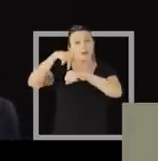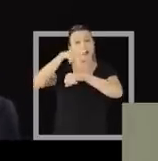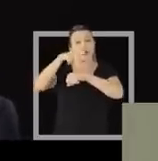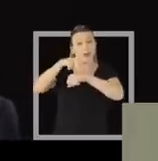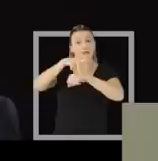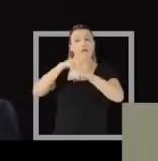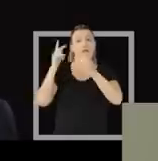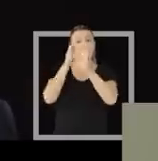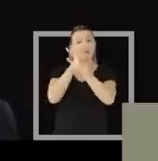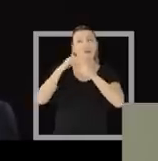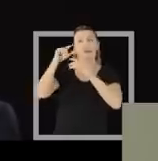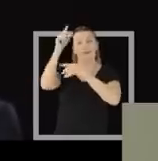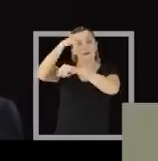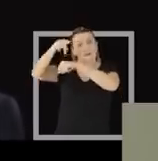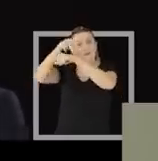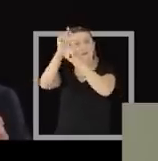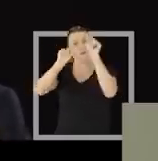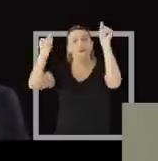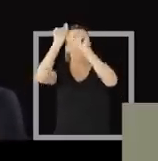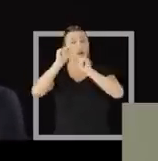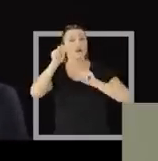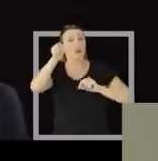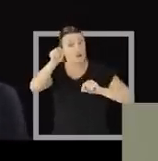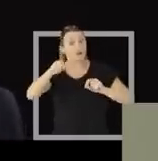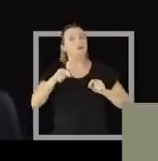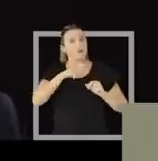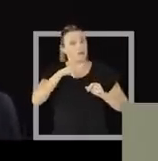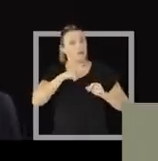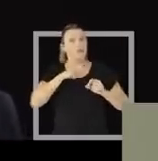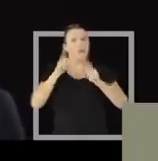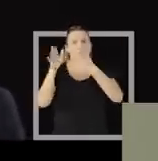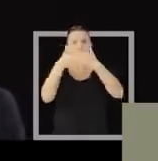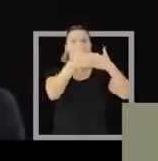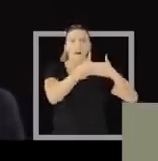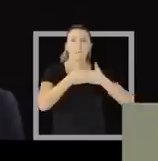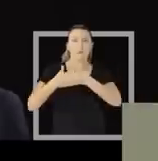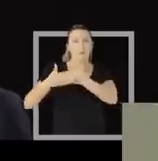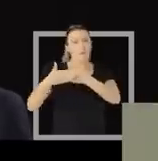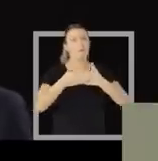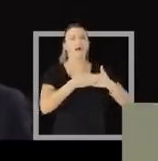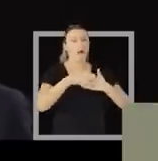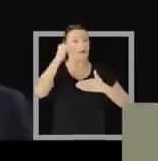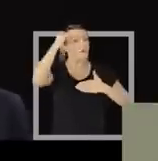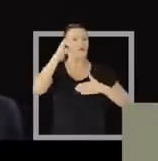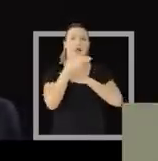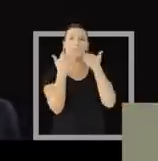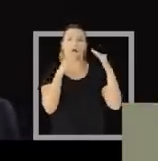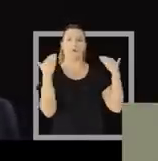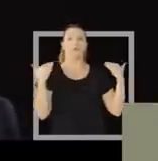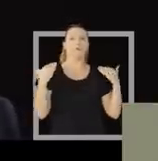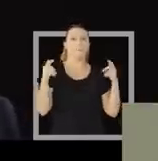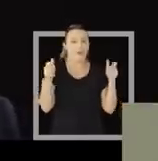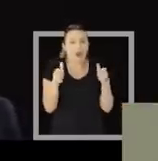países que, logo no início da crise, adotaram medidas mais rigorosas e, com isso, evitaram milhares de